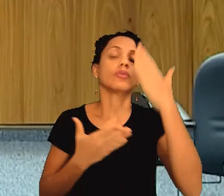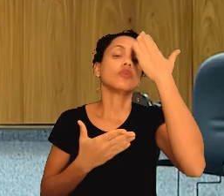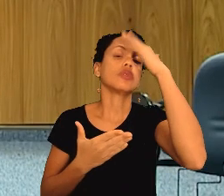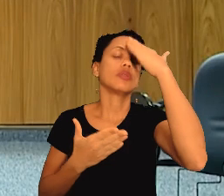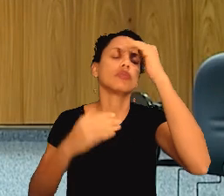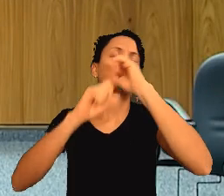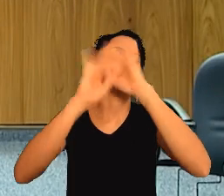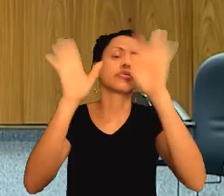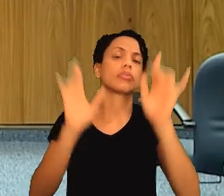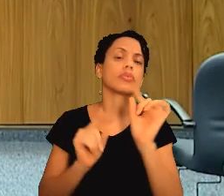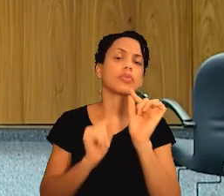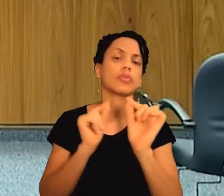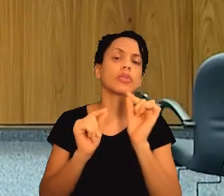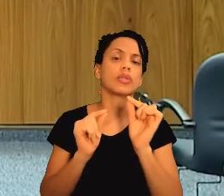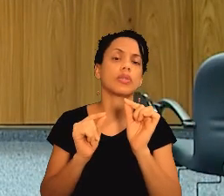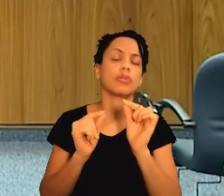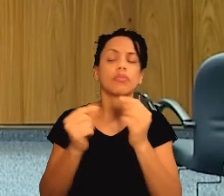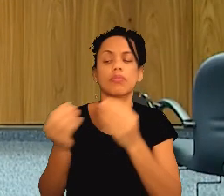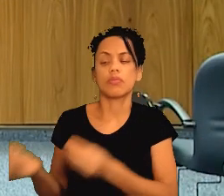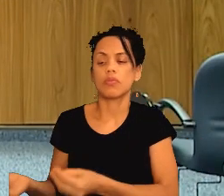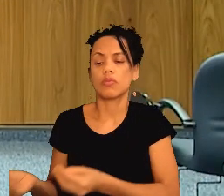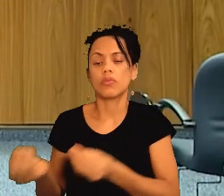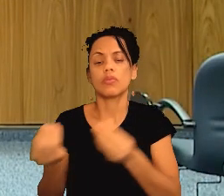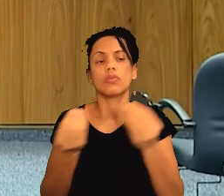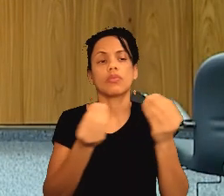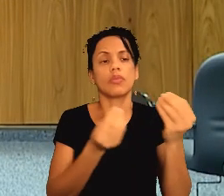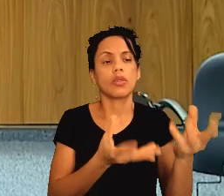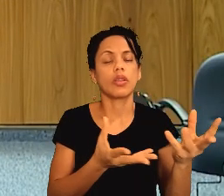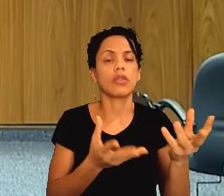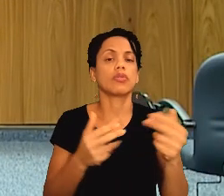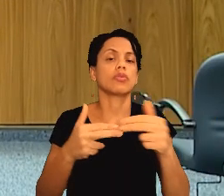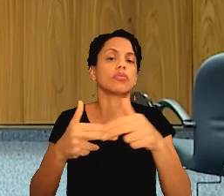Esse entendimento foi levado